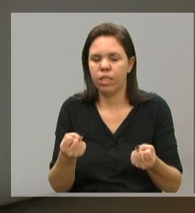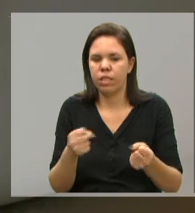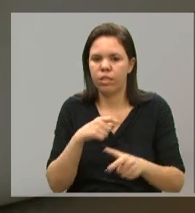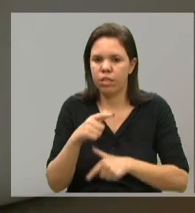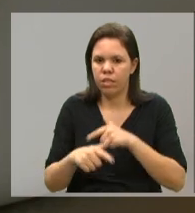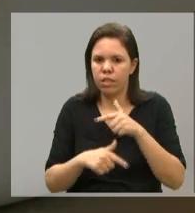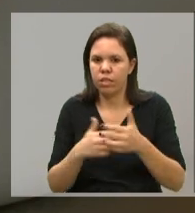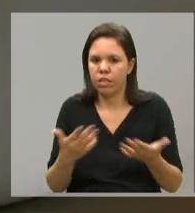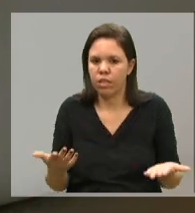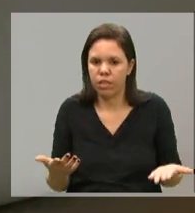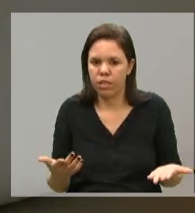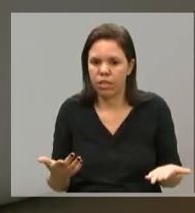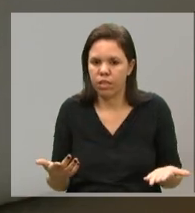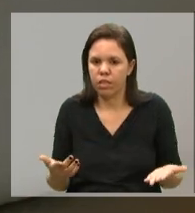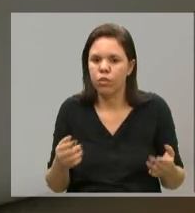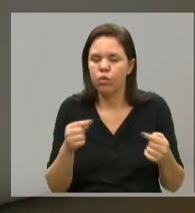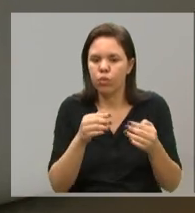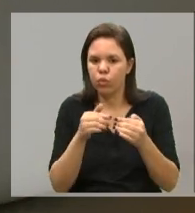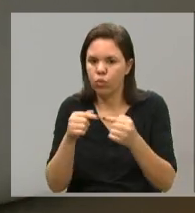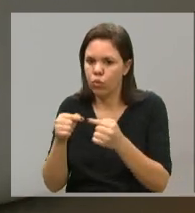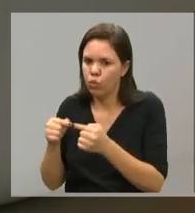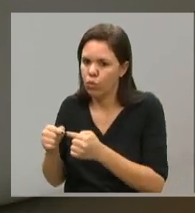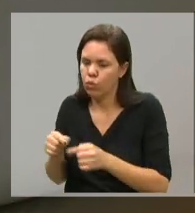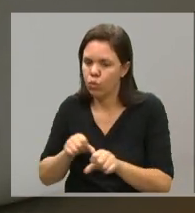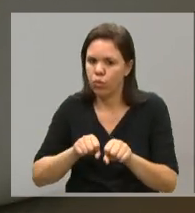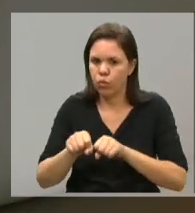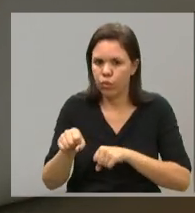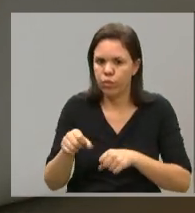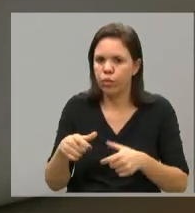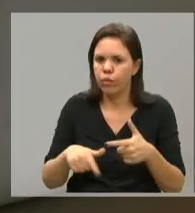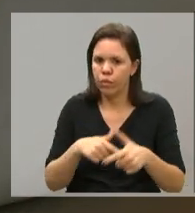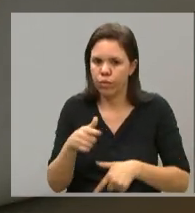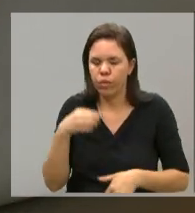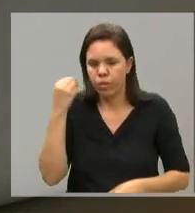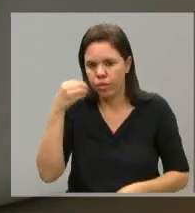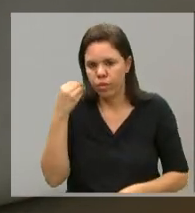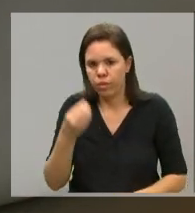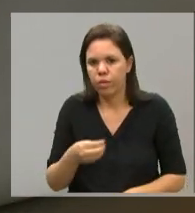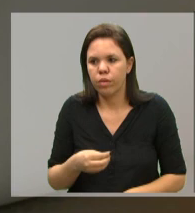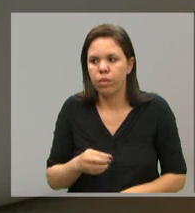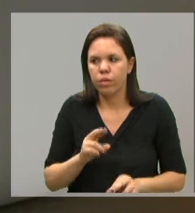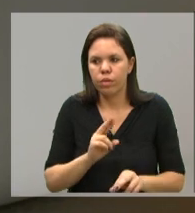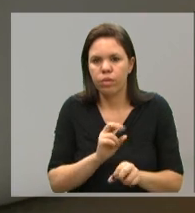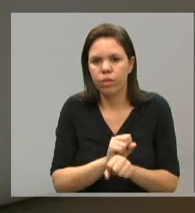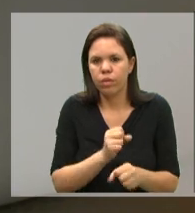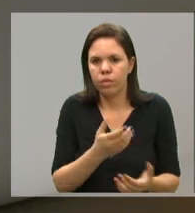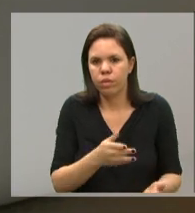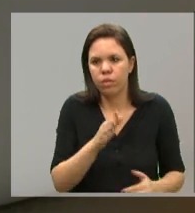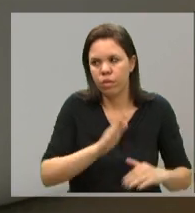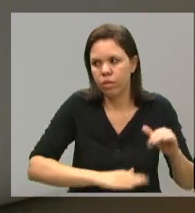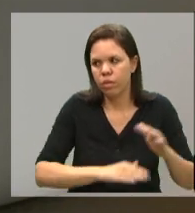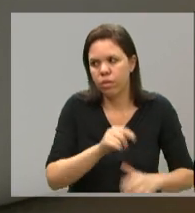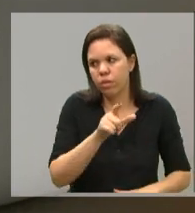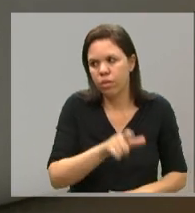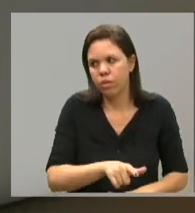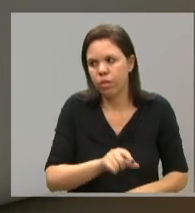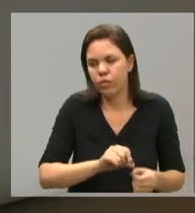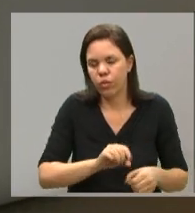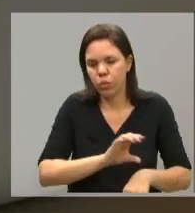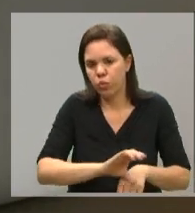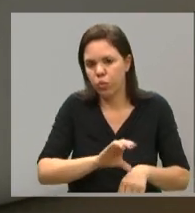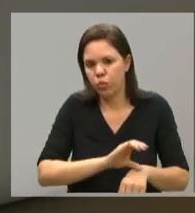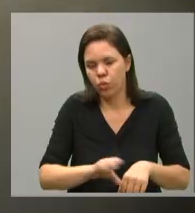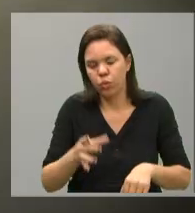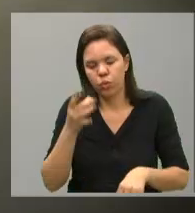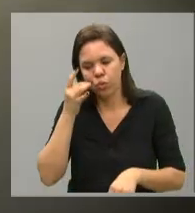atividade, o seu trabalho, de acordo com a sua formação ou com o que se espera daquele profissional, aí tanto faz ele ter feito um curso presencial